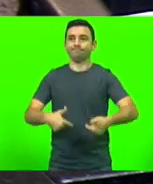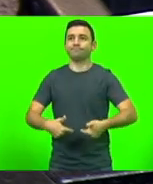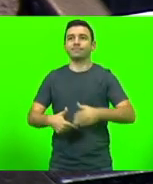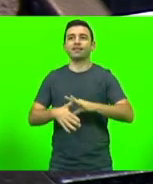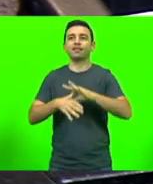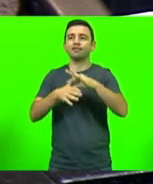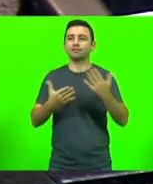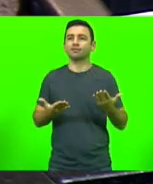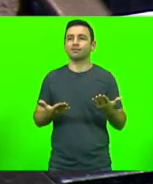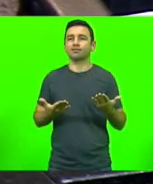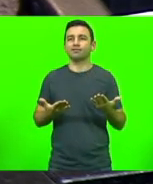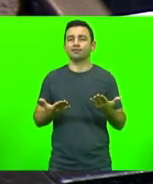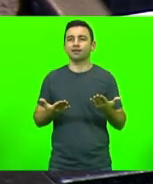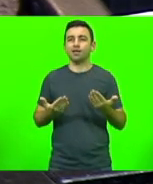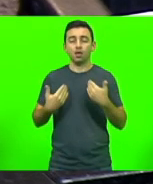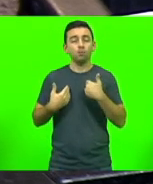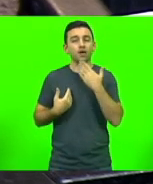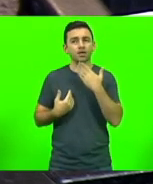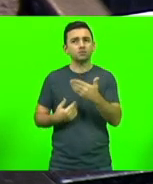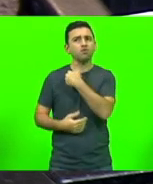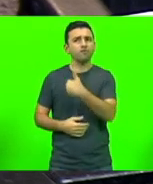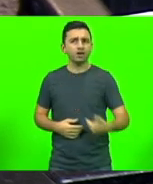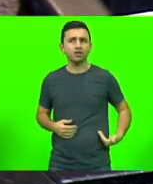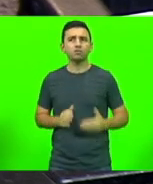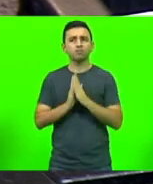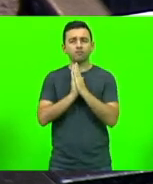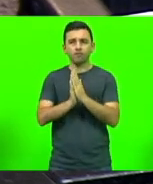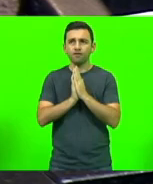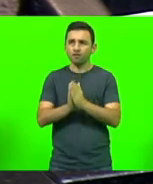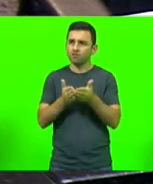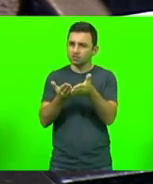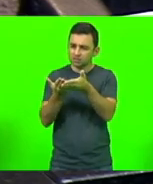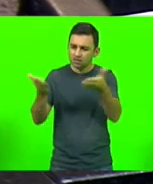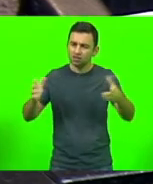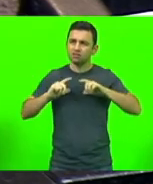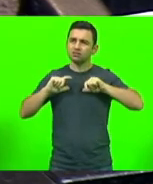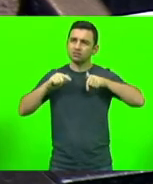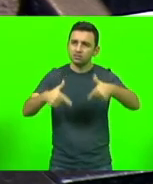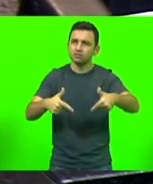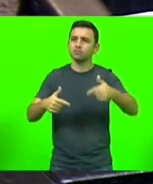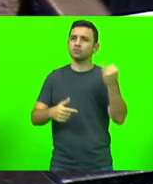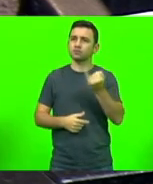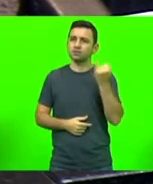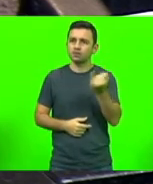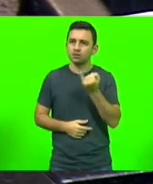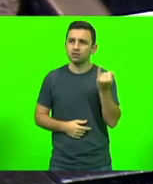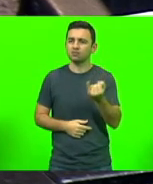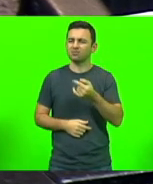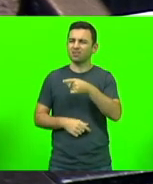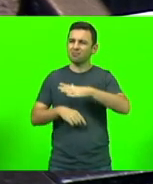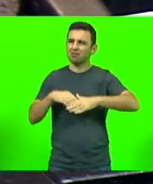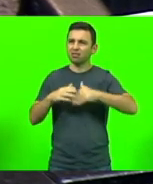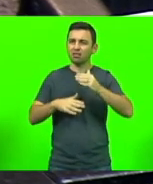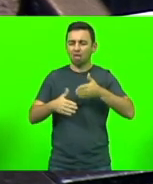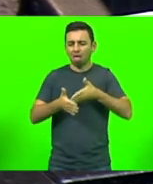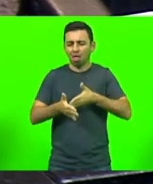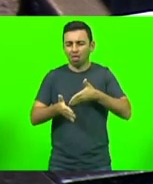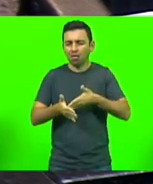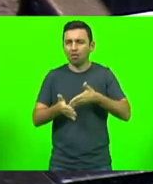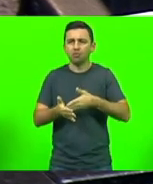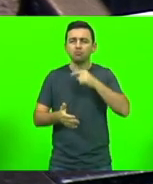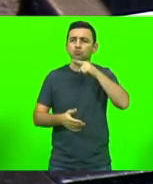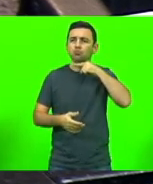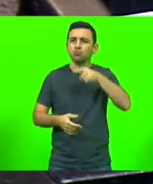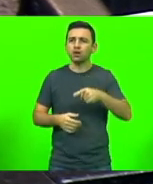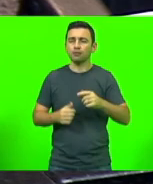estou pedindo aqui para o governo de Santa Catarina é que lidere. E que na sua incapacidade de liderar, na sua